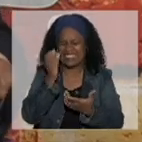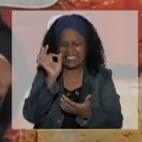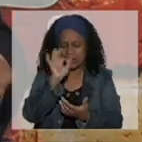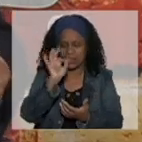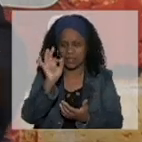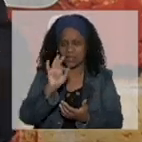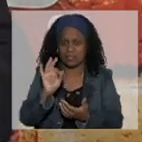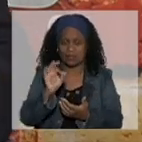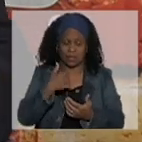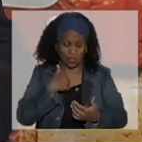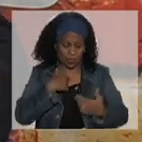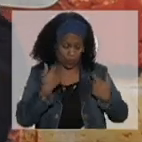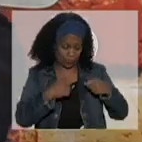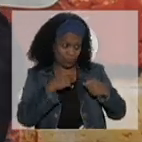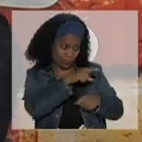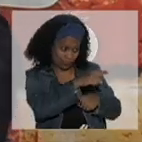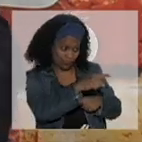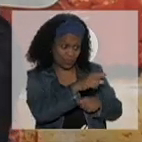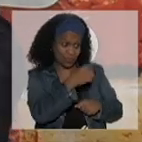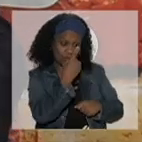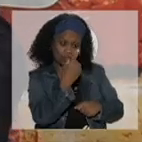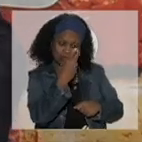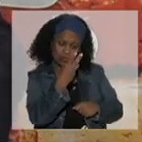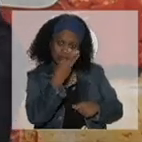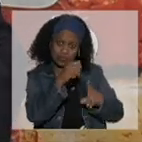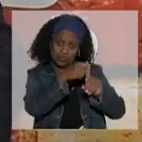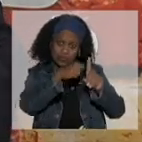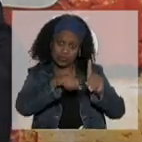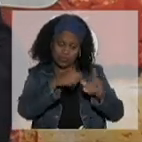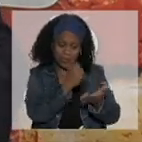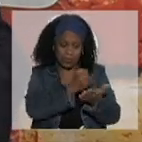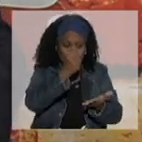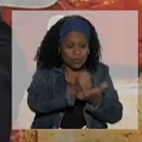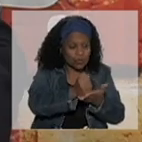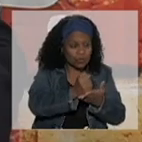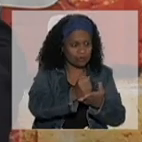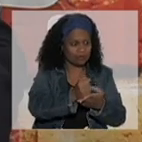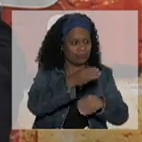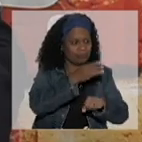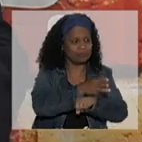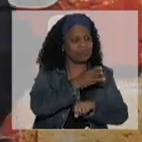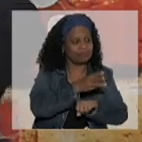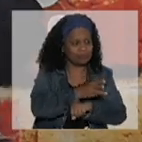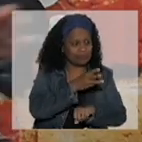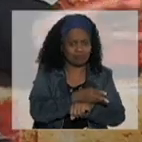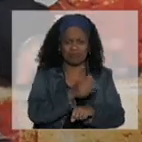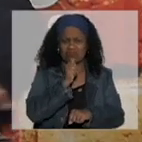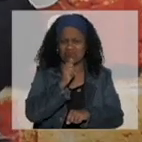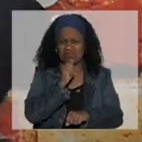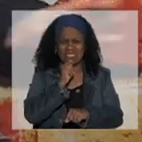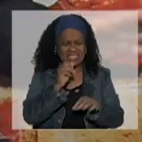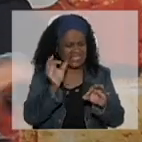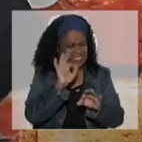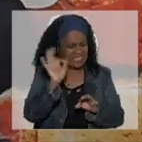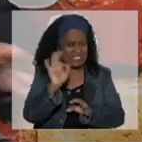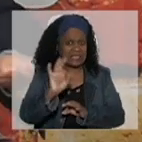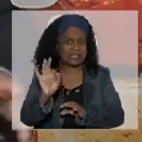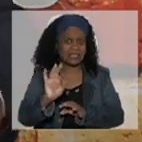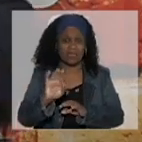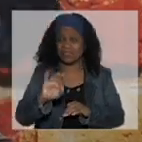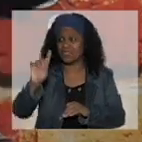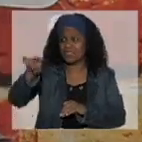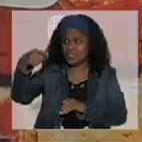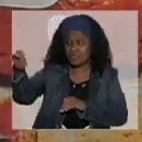ter proteção alguma eu preciso de você durante dois ou três meses pego você contrata assim a dock pontualmente sem proteção sem direitos sem